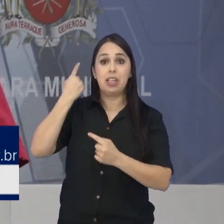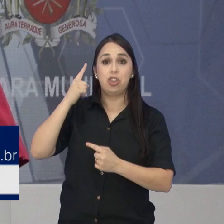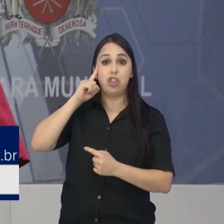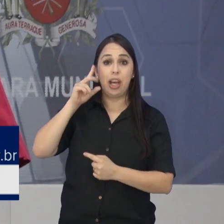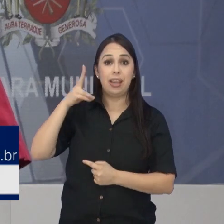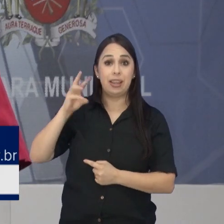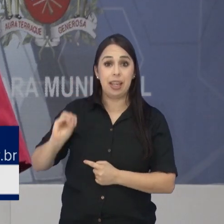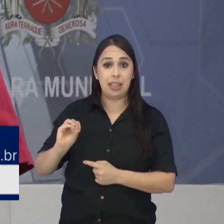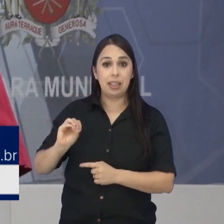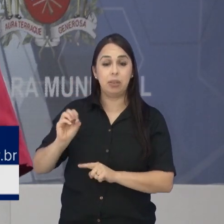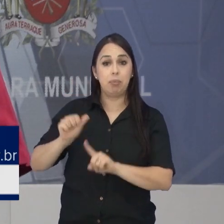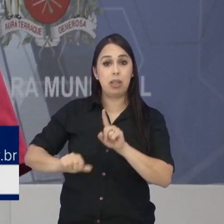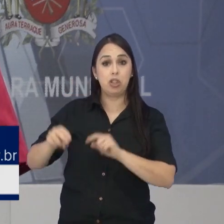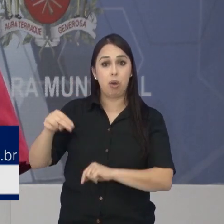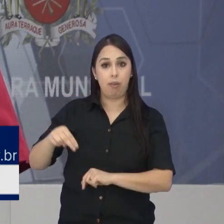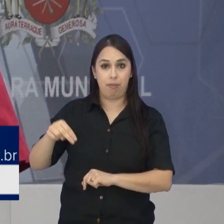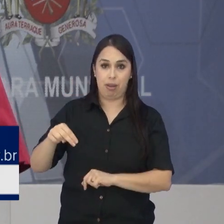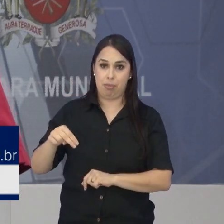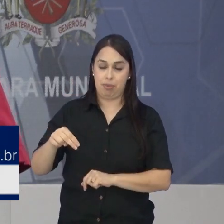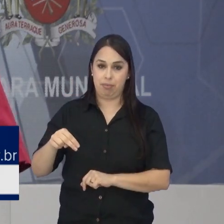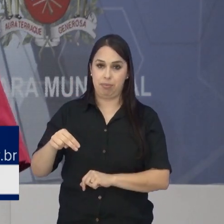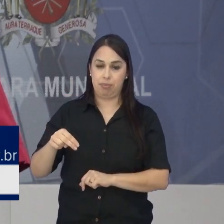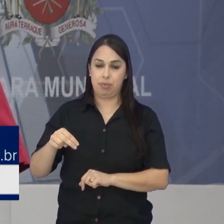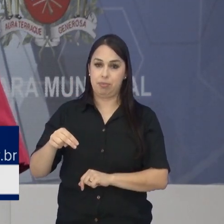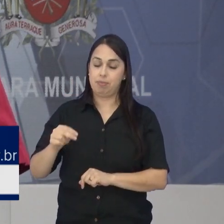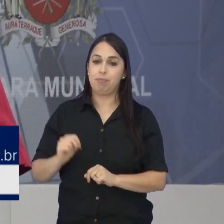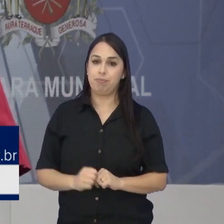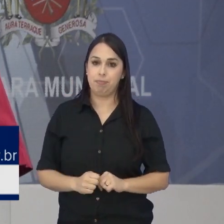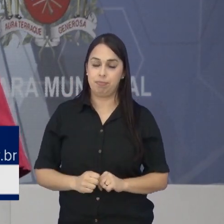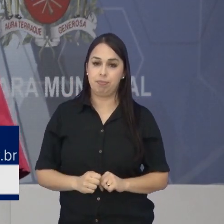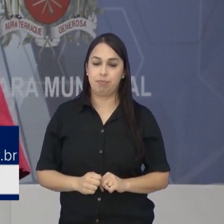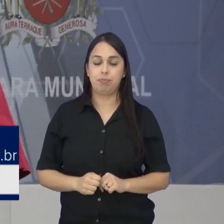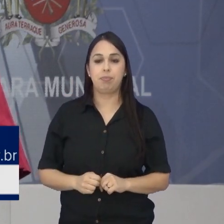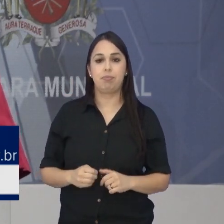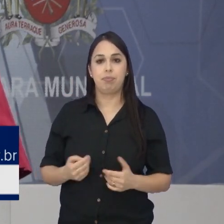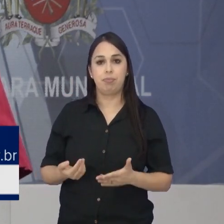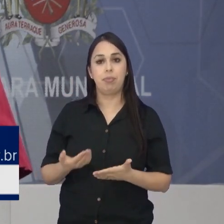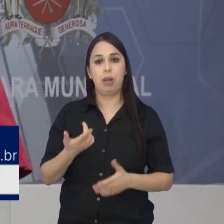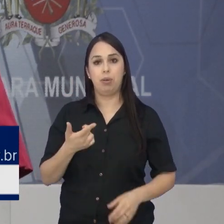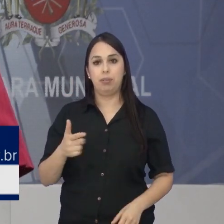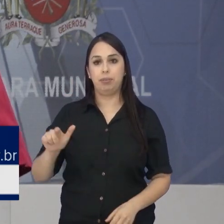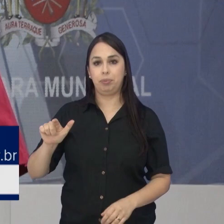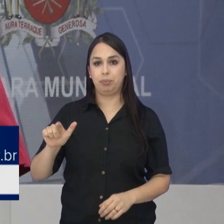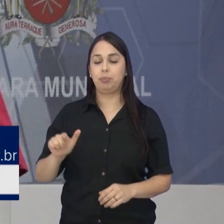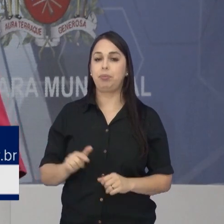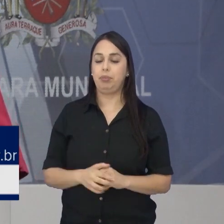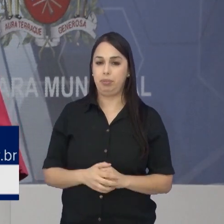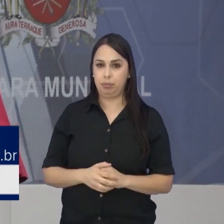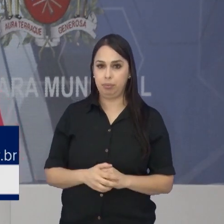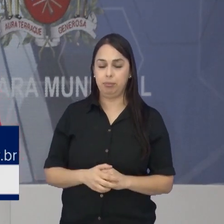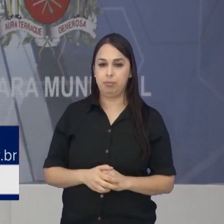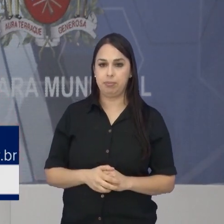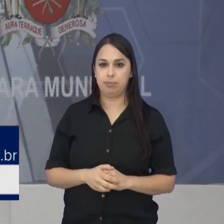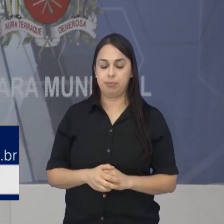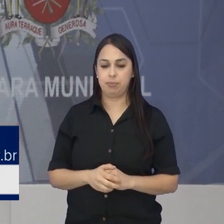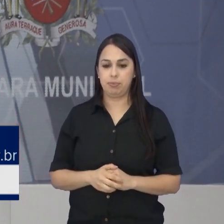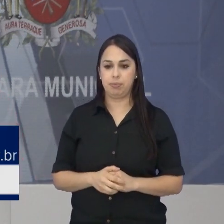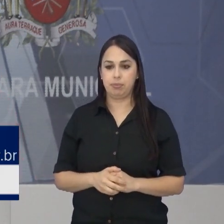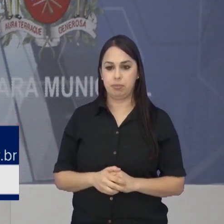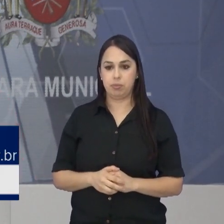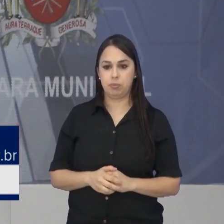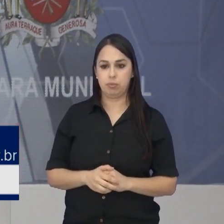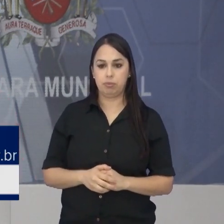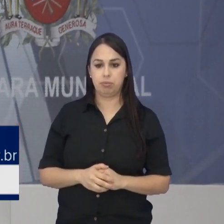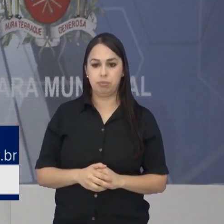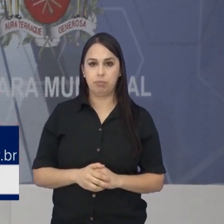dia 1º de dezembro, só aí já estourou o mês. Outra coisa muito importante é que